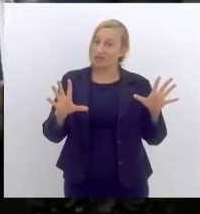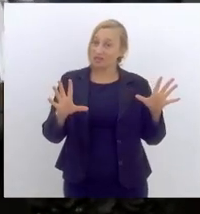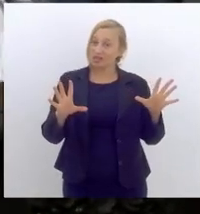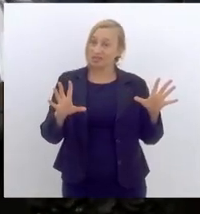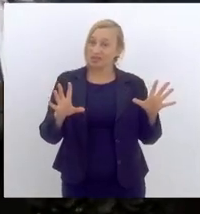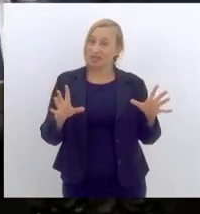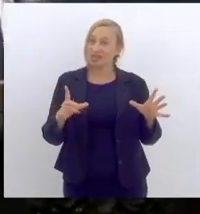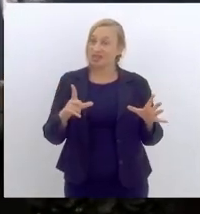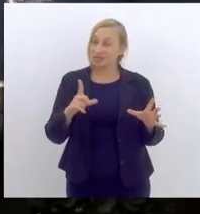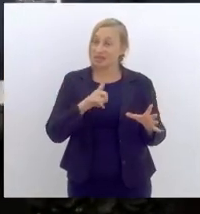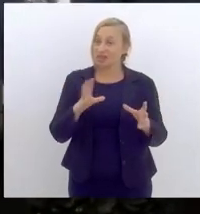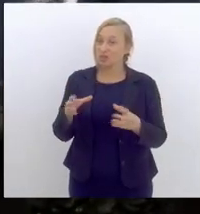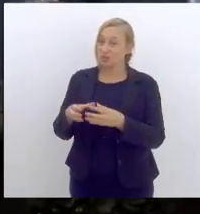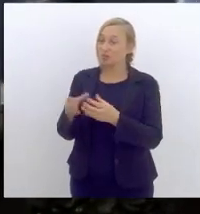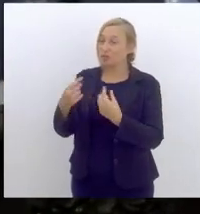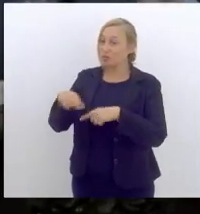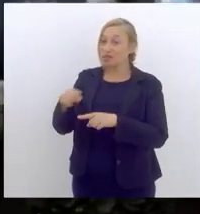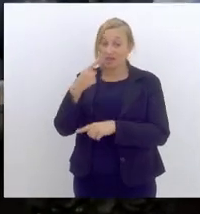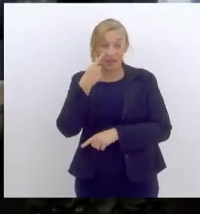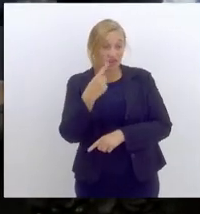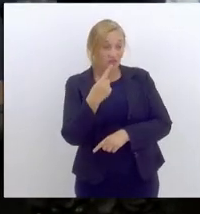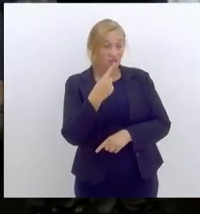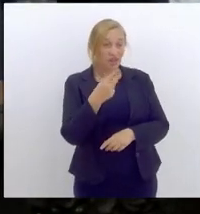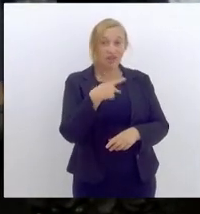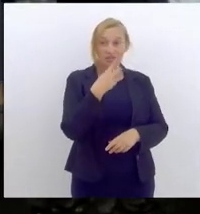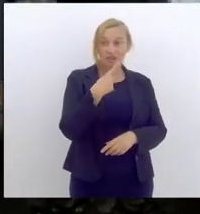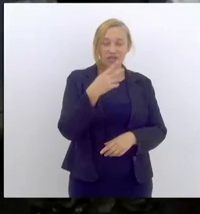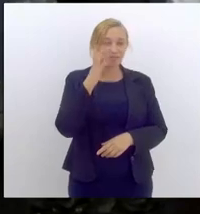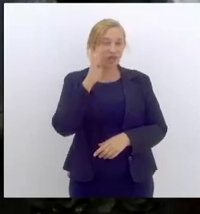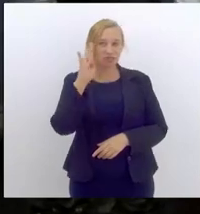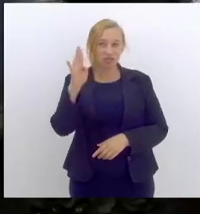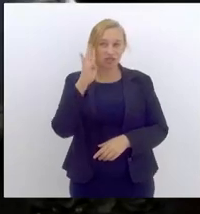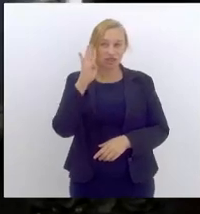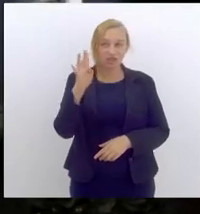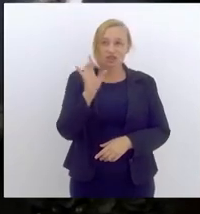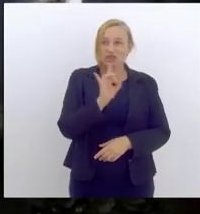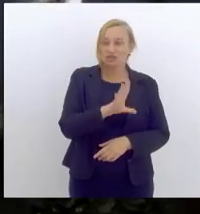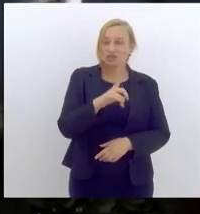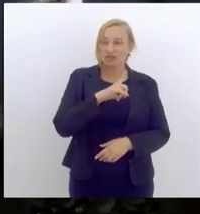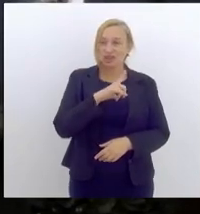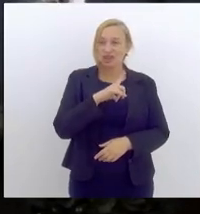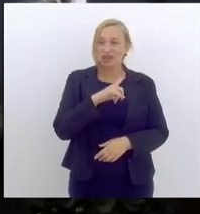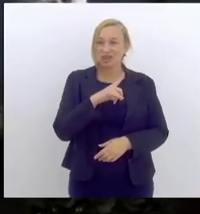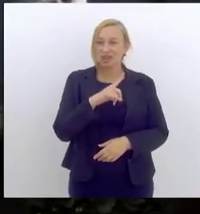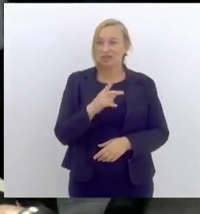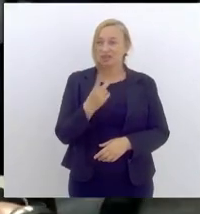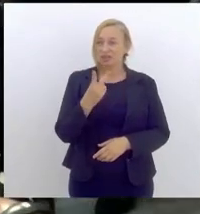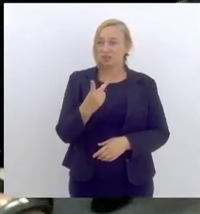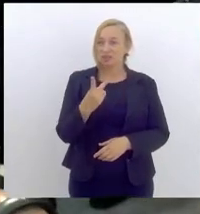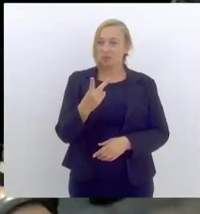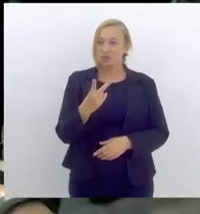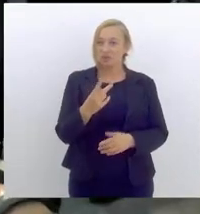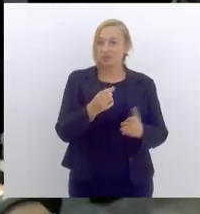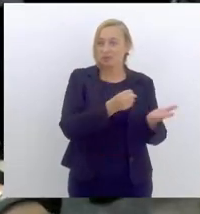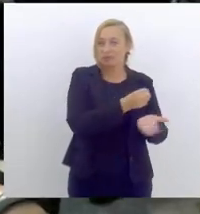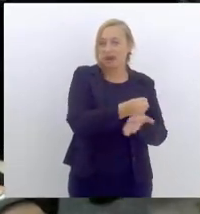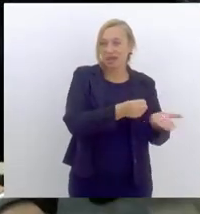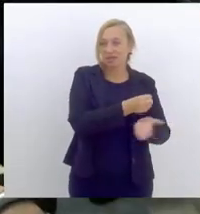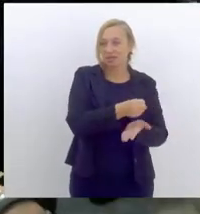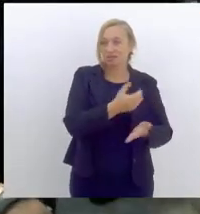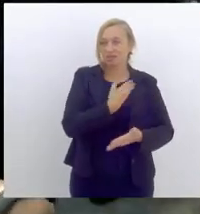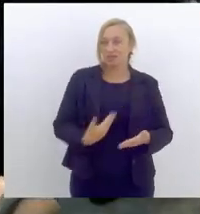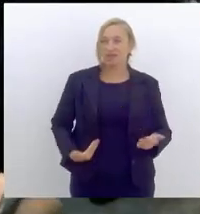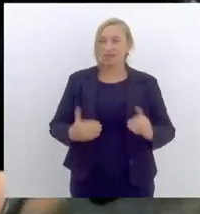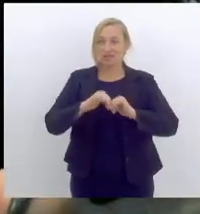oposição. Quem vê esse discurso fica imaginando que só há duas alas do governo que se separaram e depois